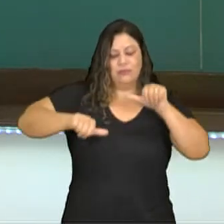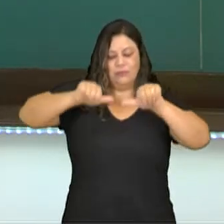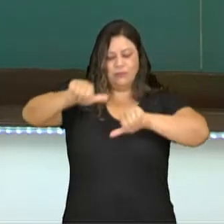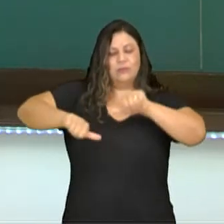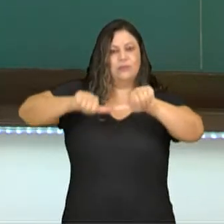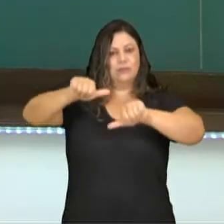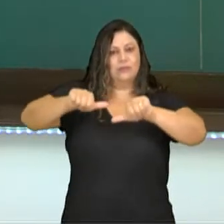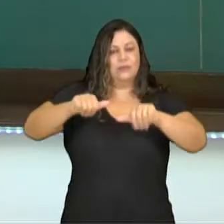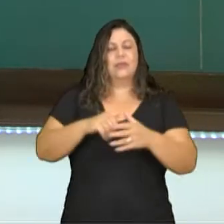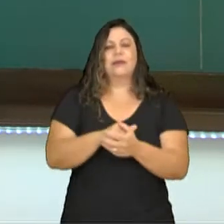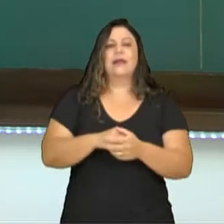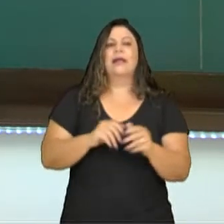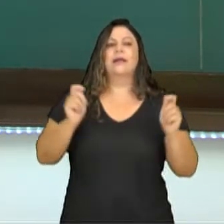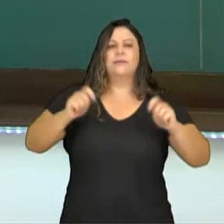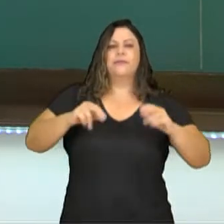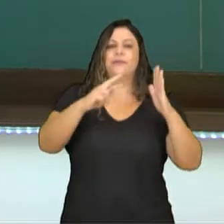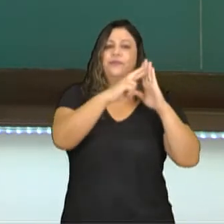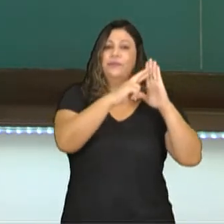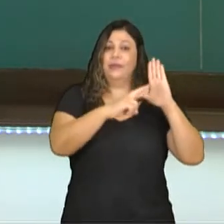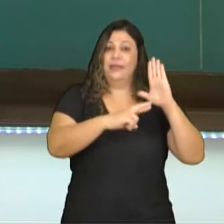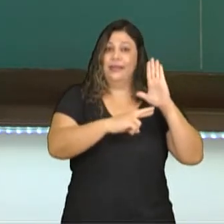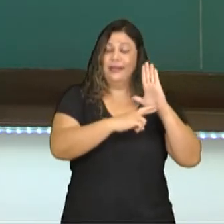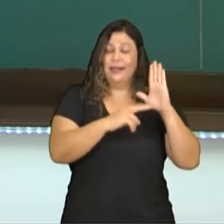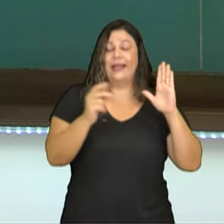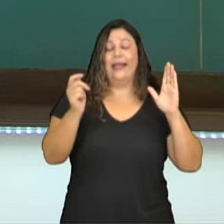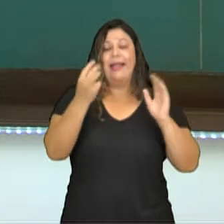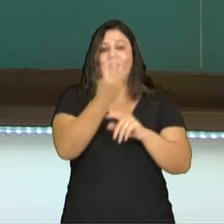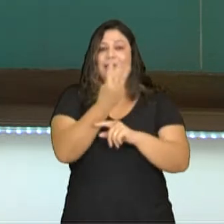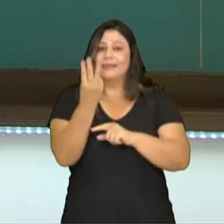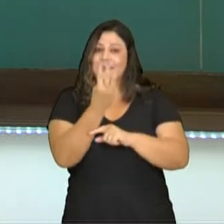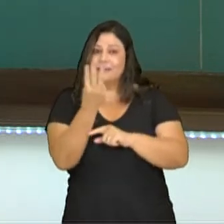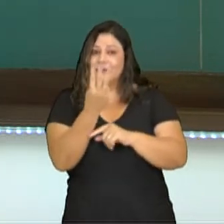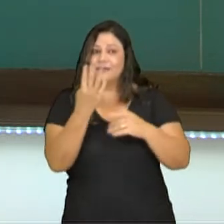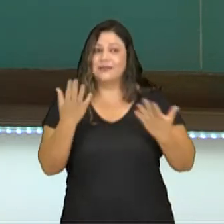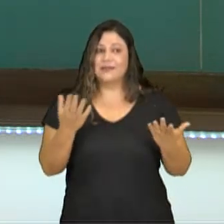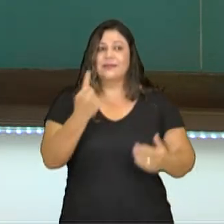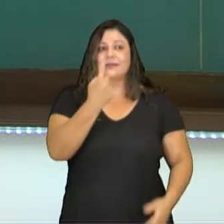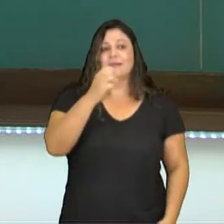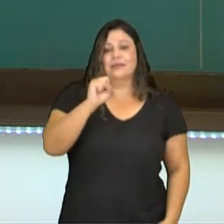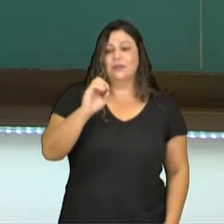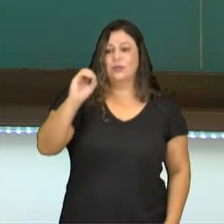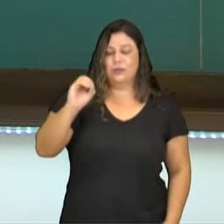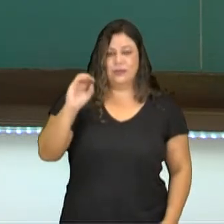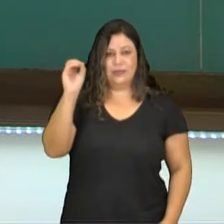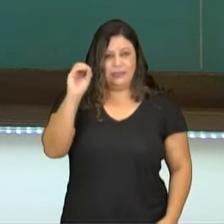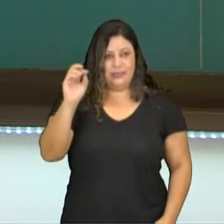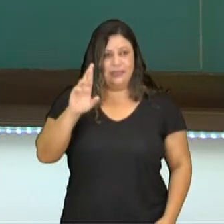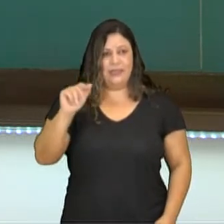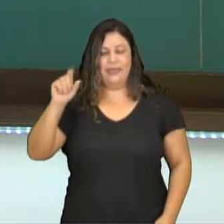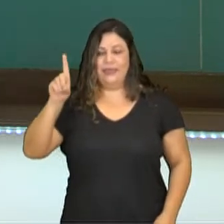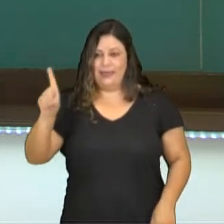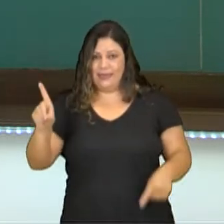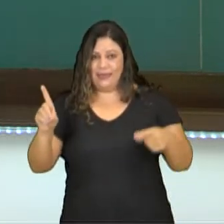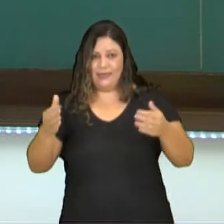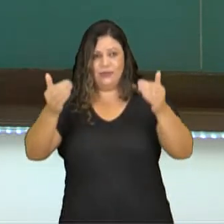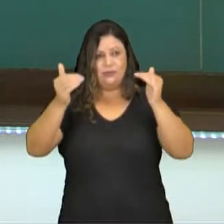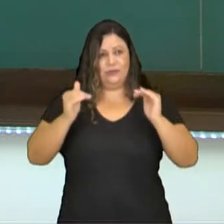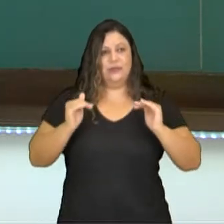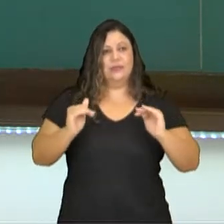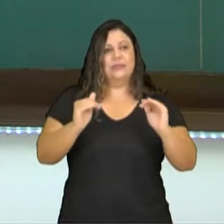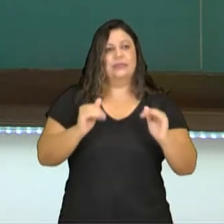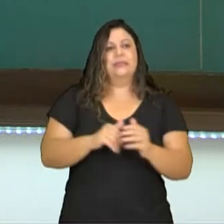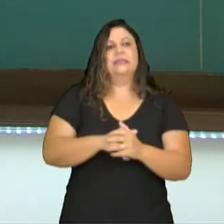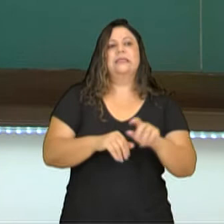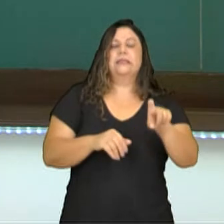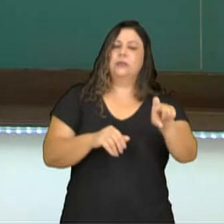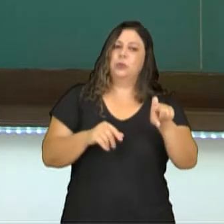para radianos, usamos a regra de 3, né? Em que 180 equivale a π radianos e na segunda linha colocamos o